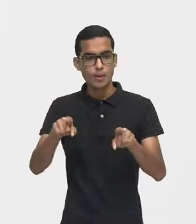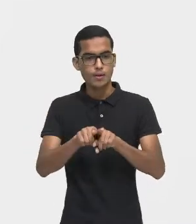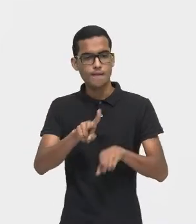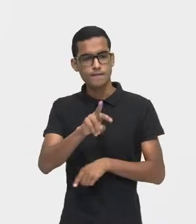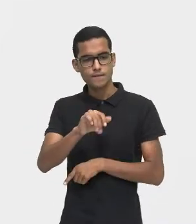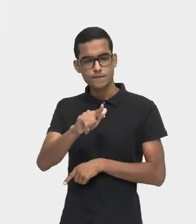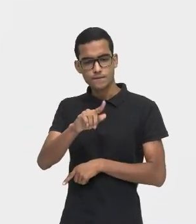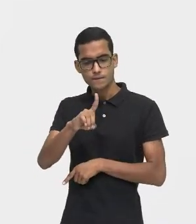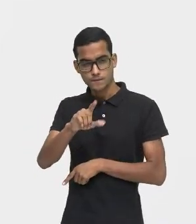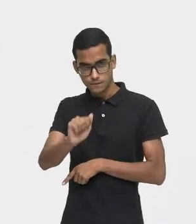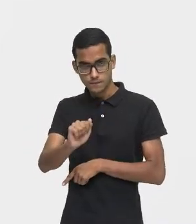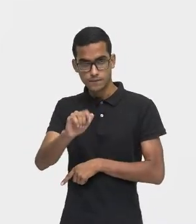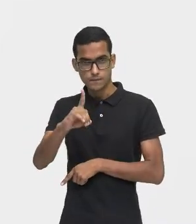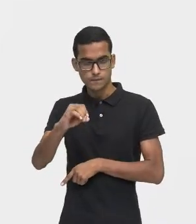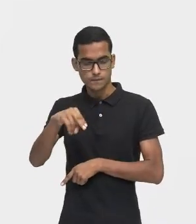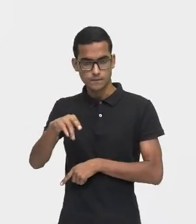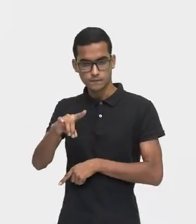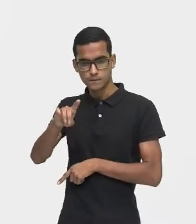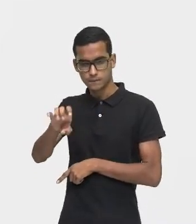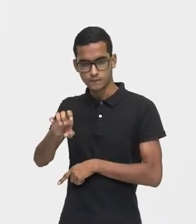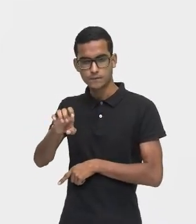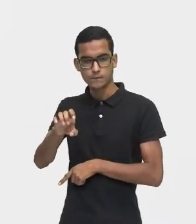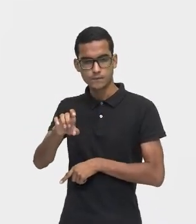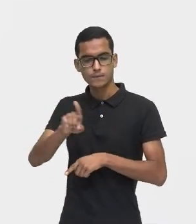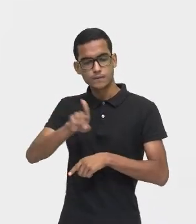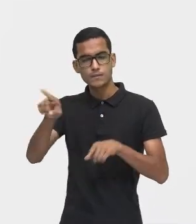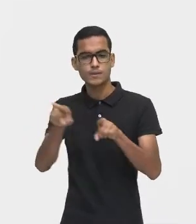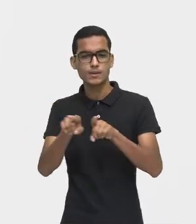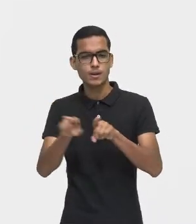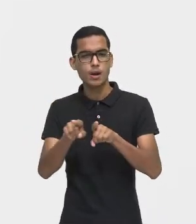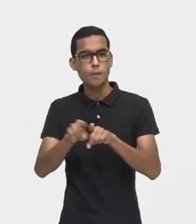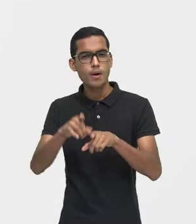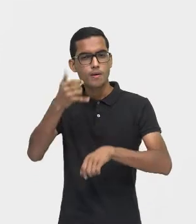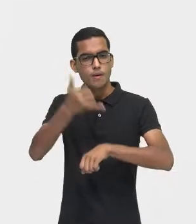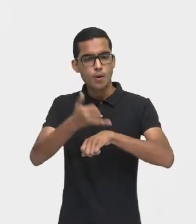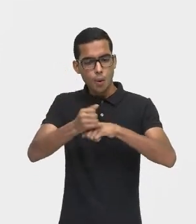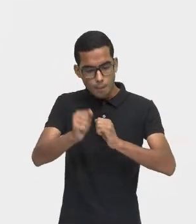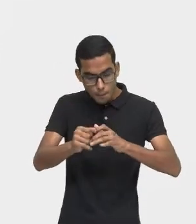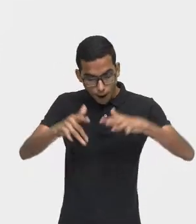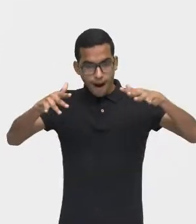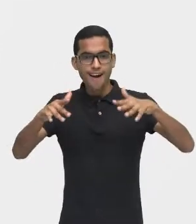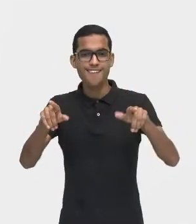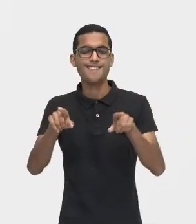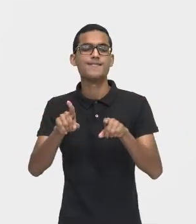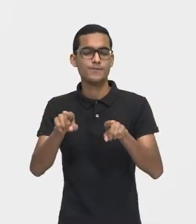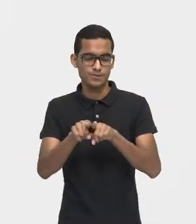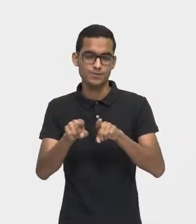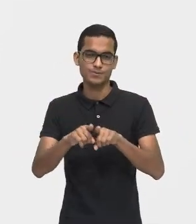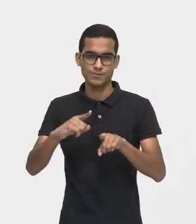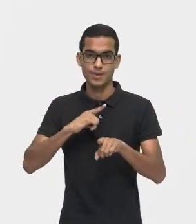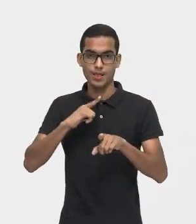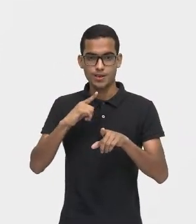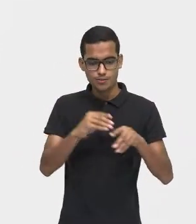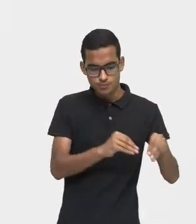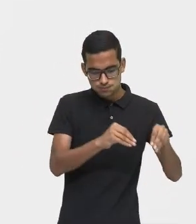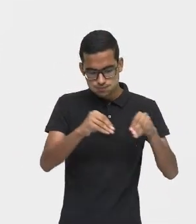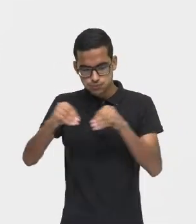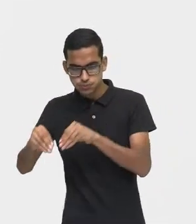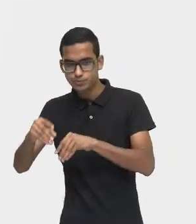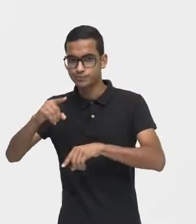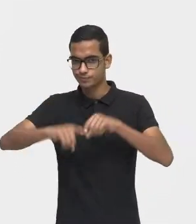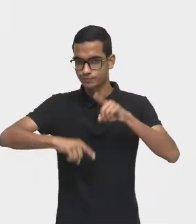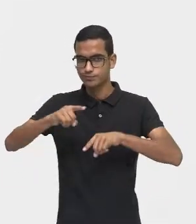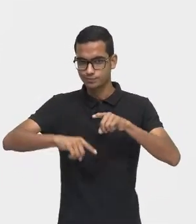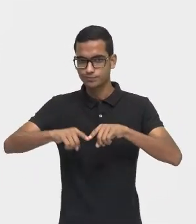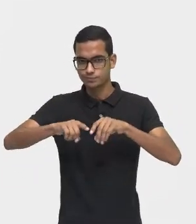ser utilizado aí muito para levar produtos como a alúmina e o alumínio, né, que tem aí muito esses recursos